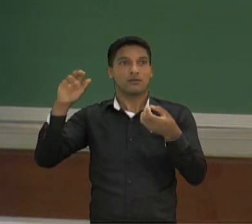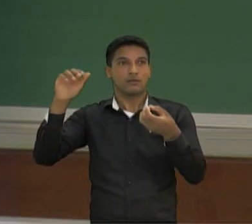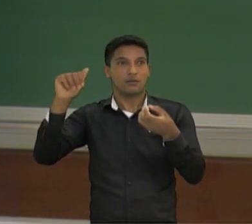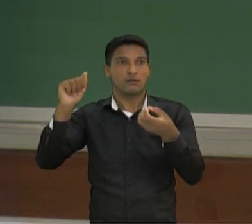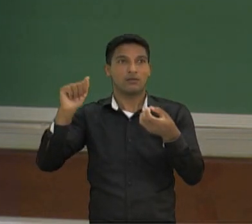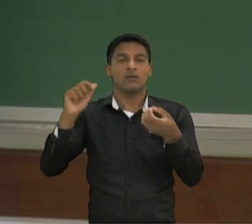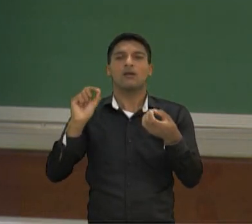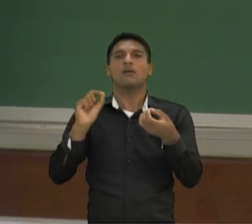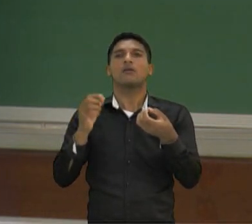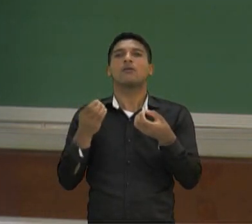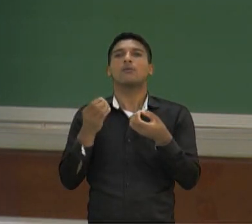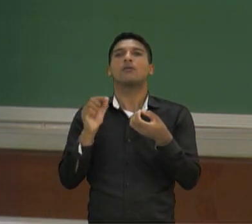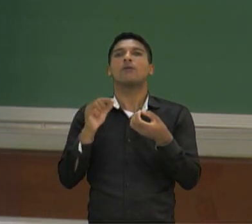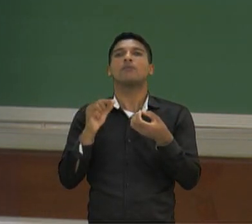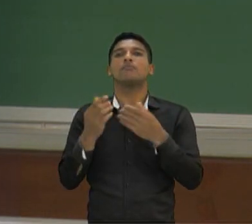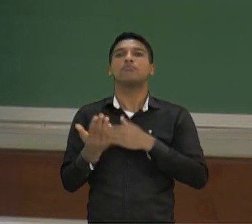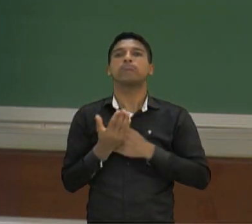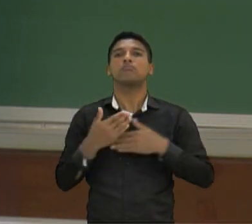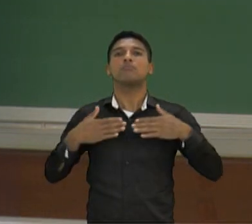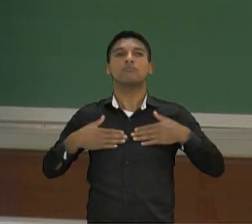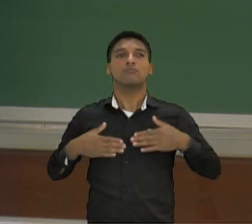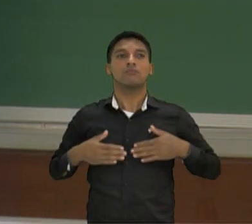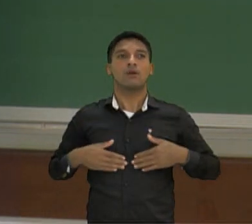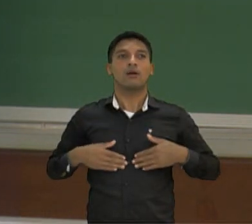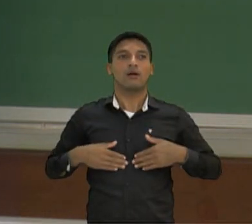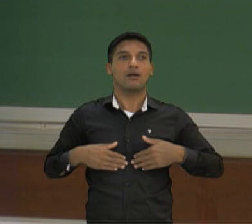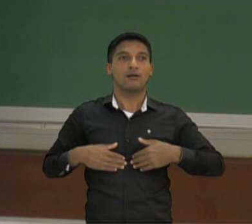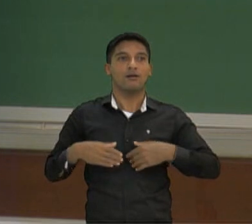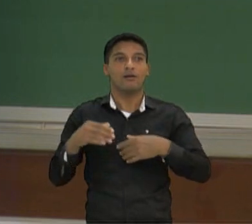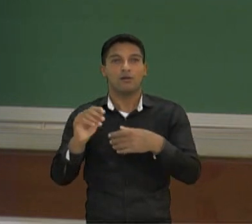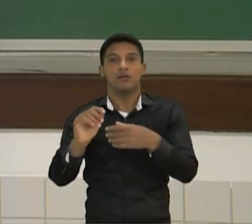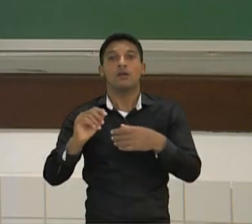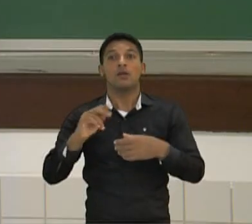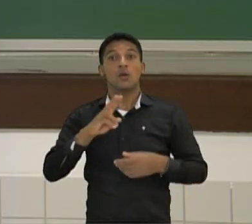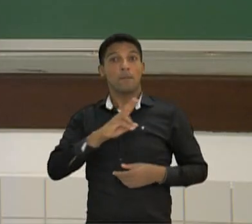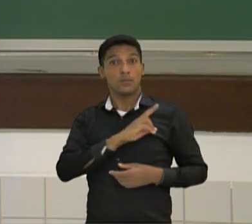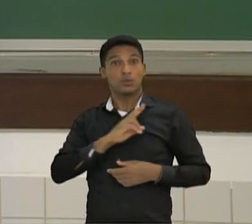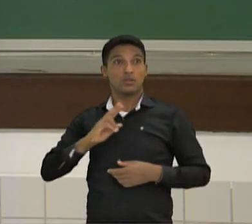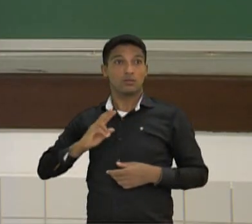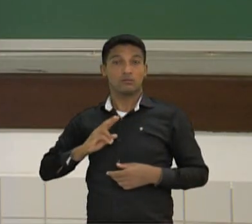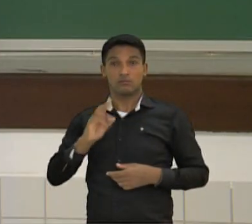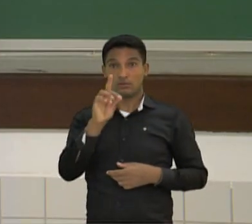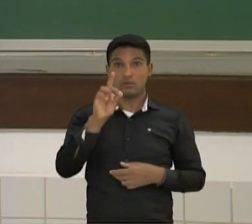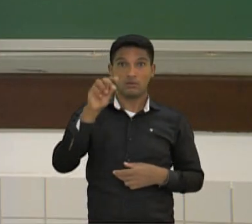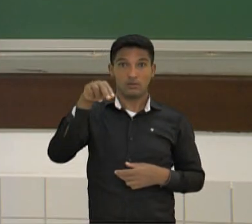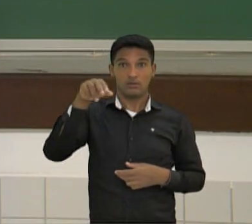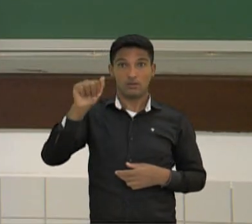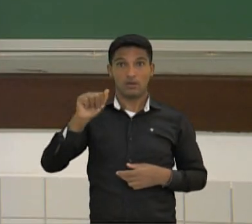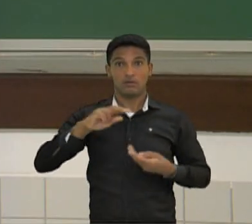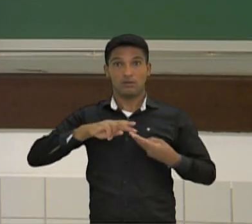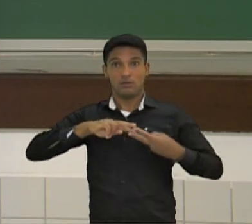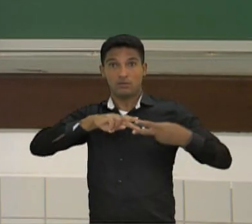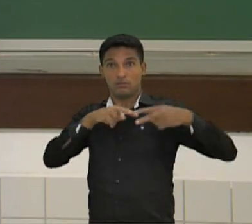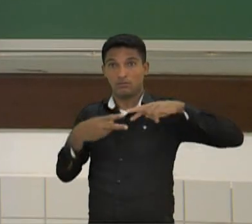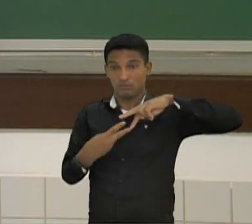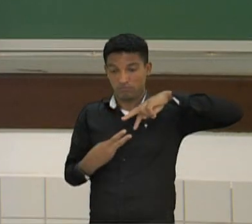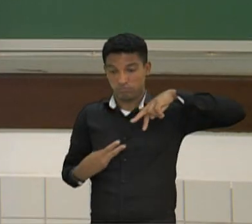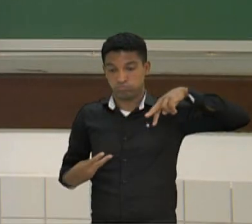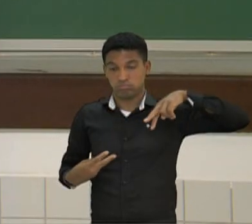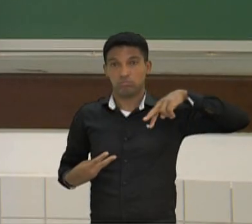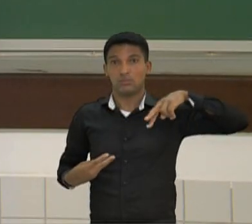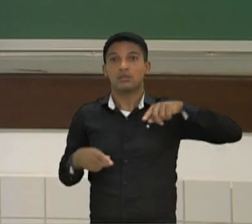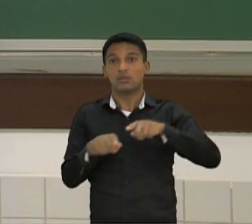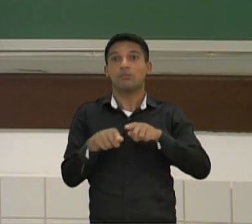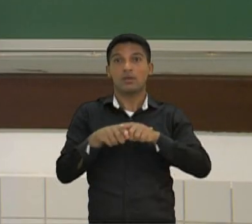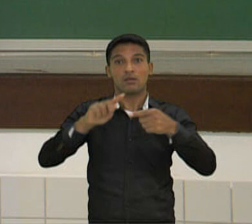RNA, DNA e a lipase degrada lipídio. Então, pessoal, é responsabilidade do pâncreas a